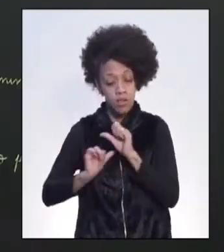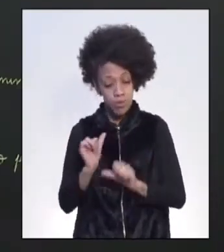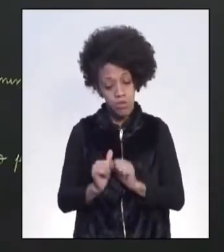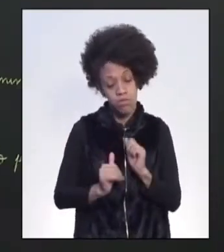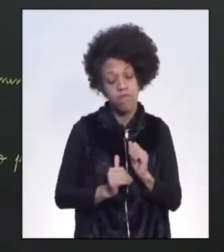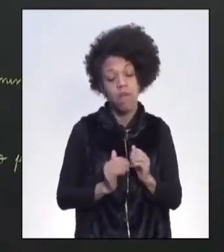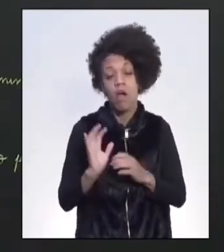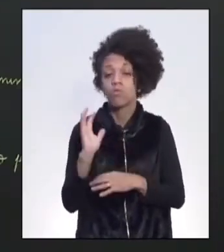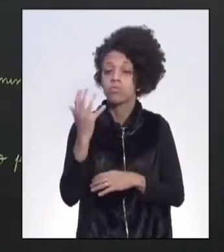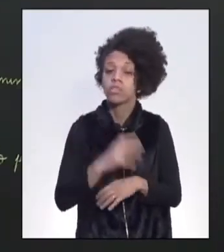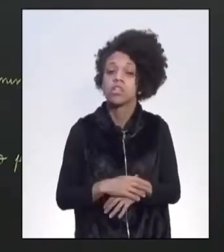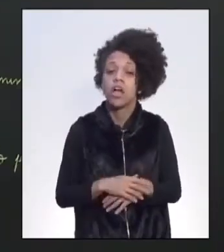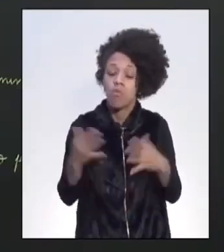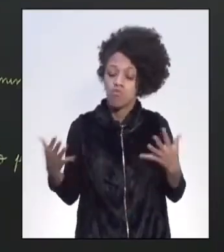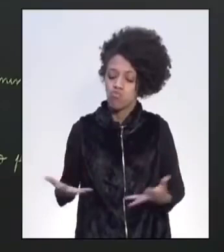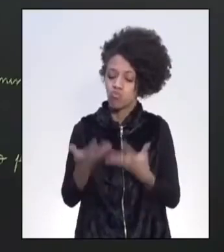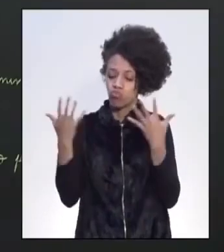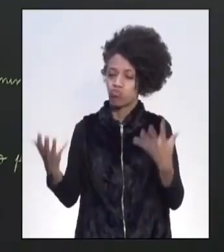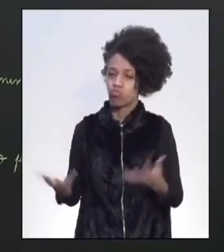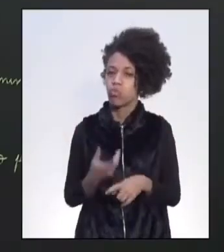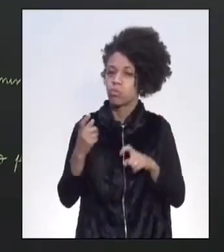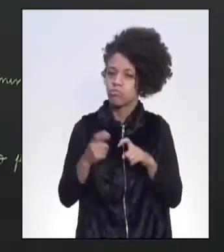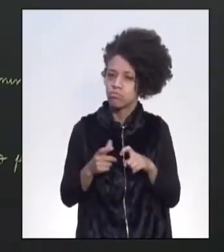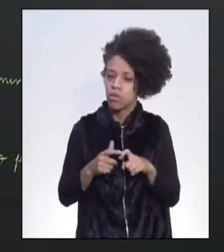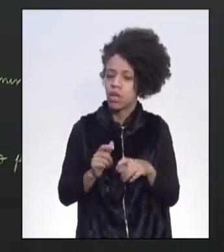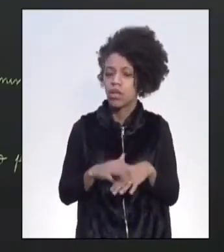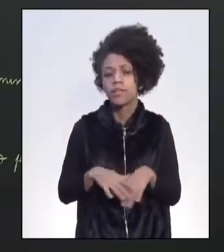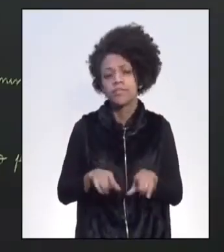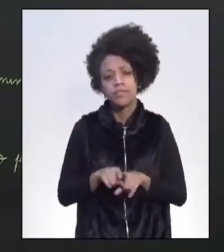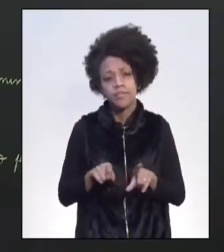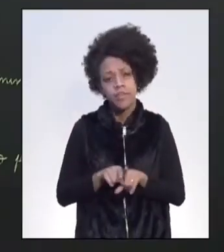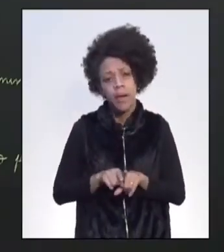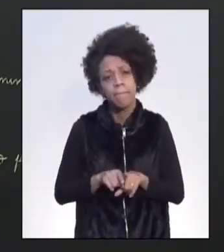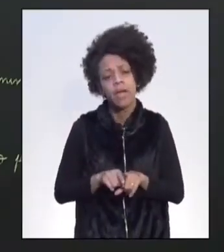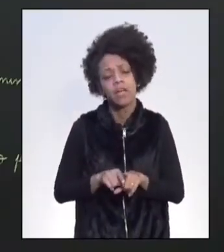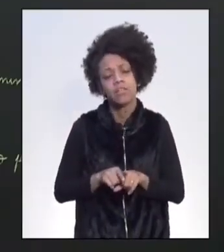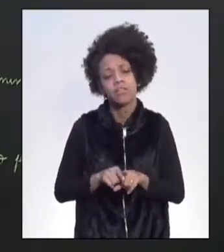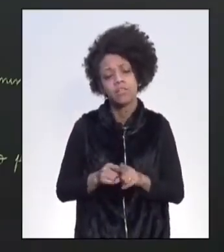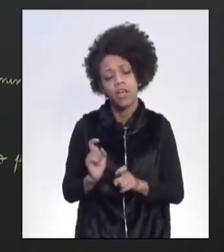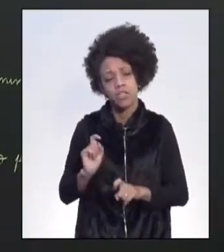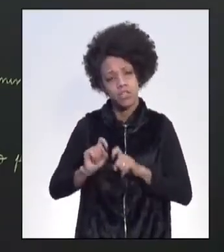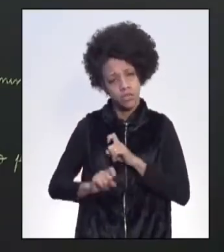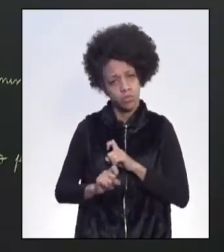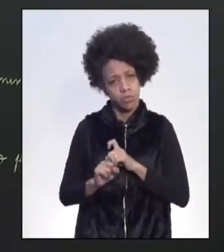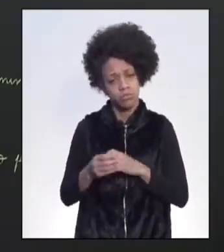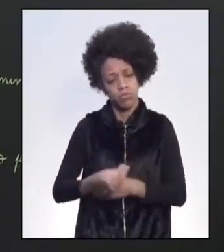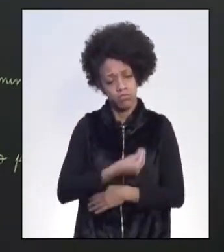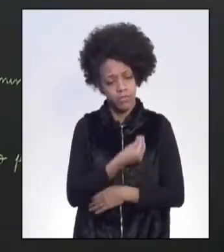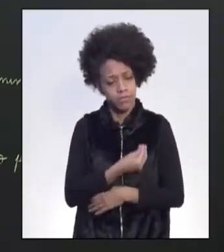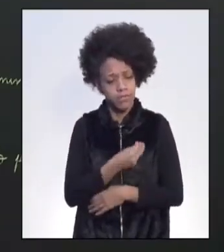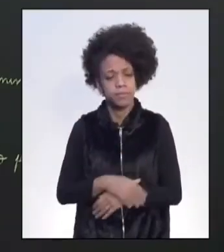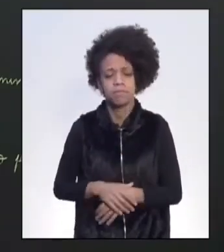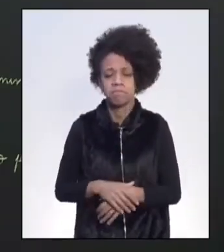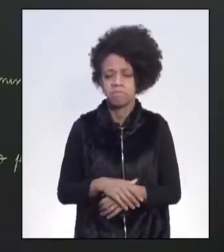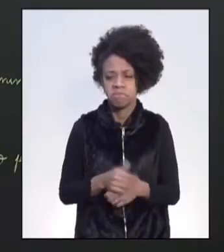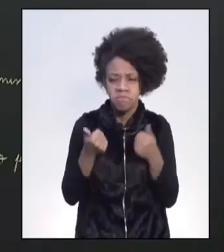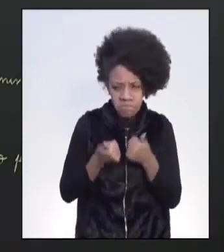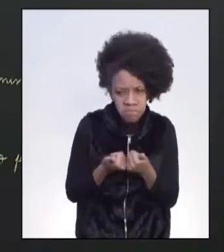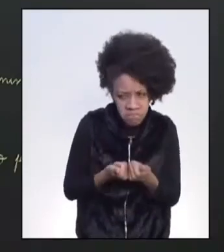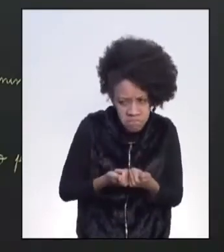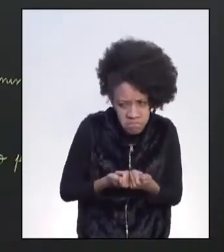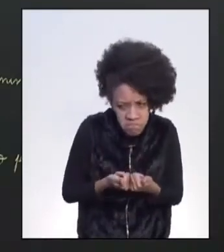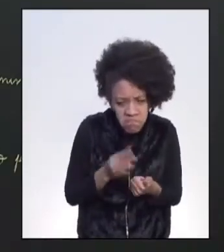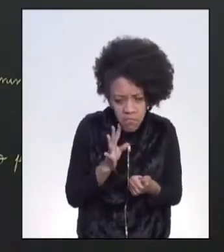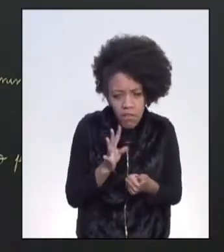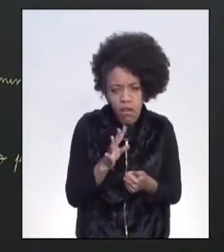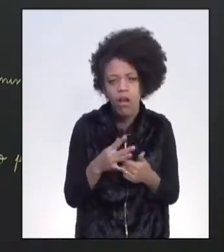ocorrer, ao estímulo sexual e a manutenção da vida sexualmente ativa. Tá, legal. Entendi